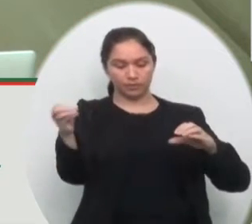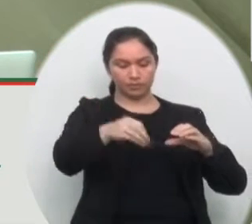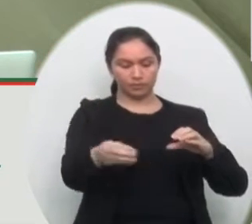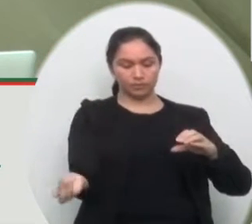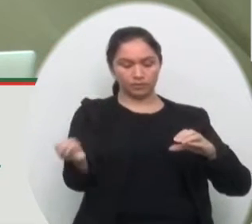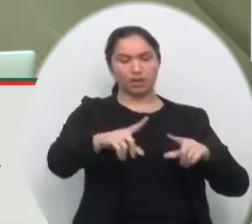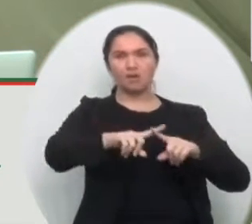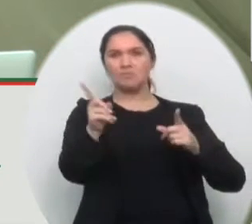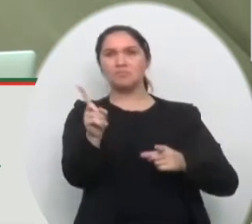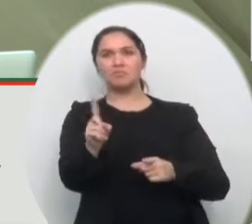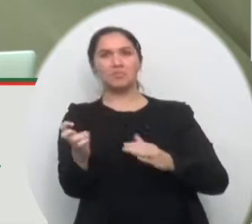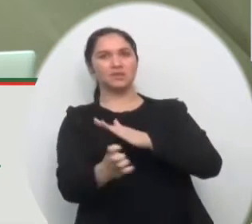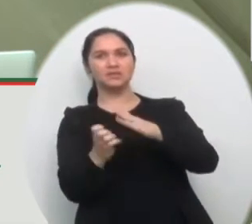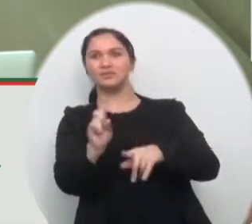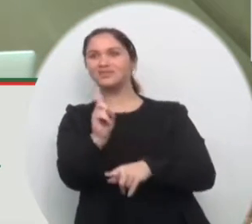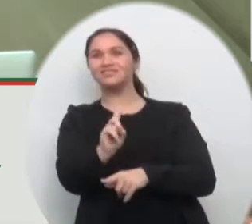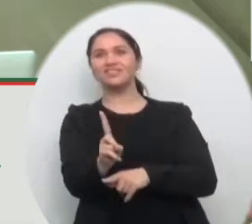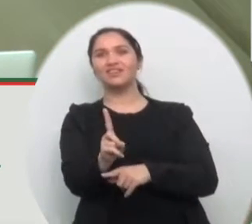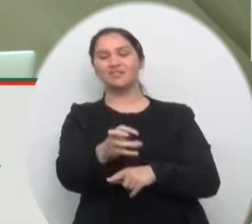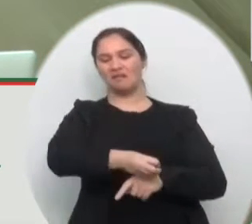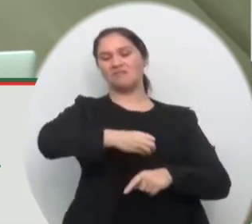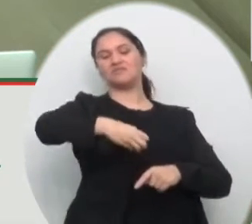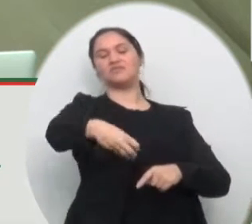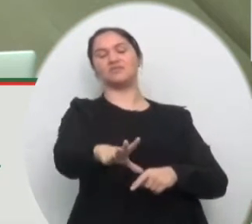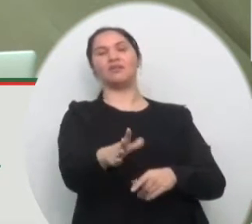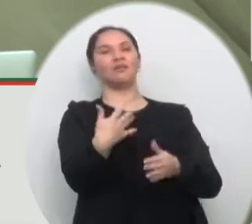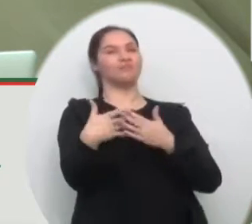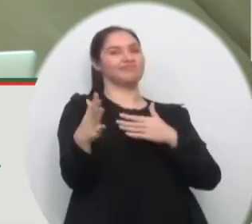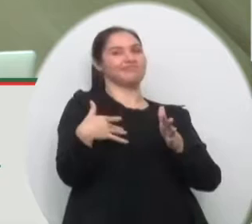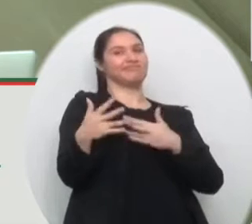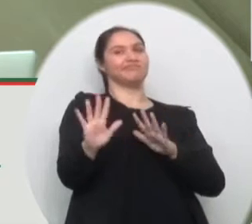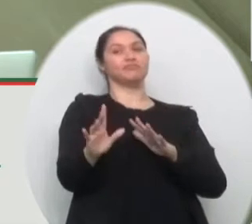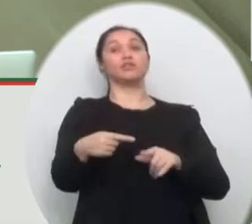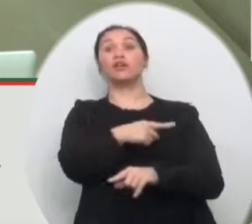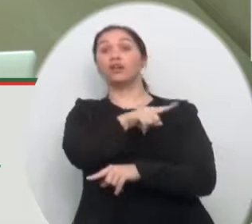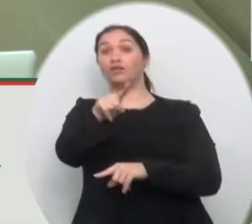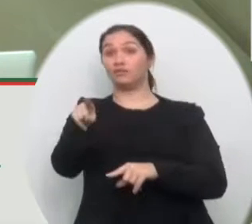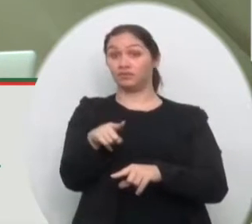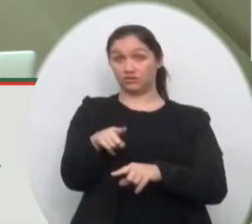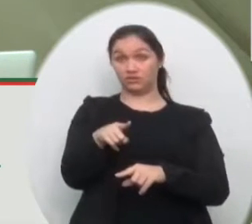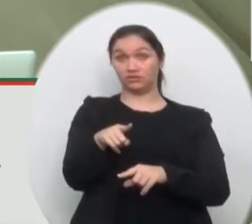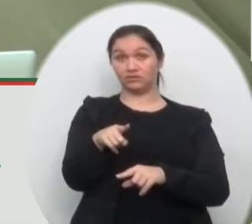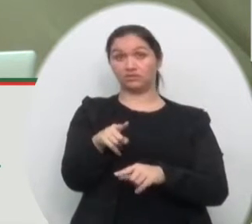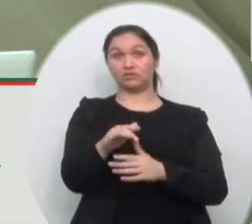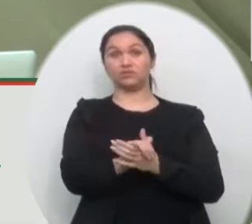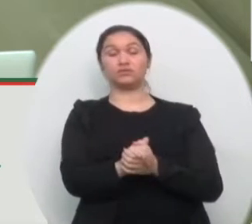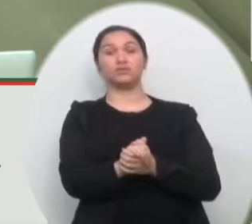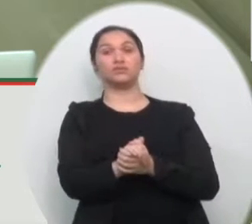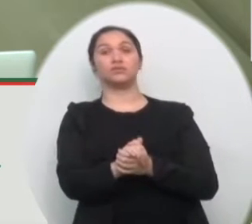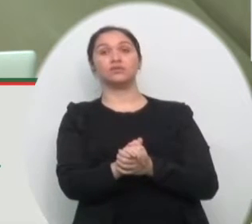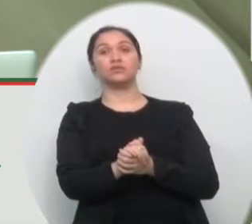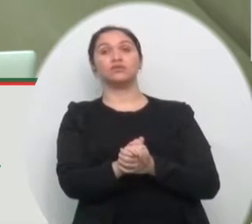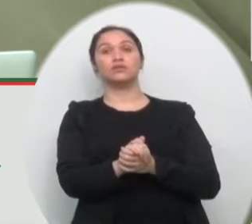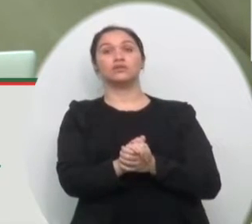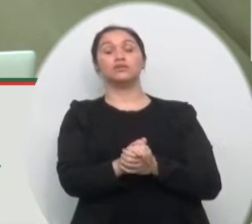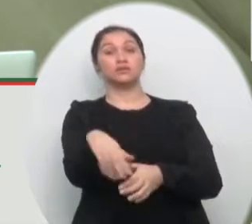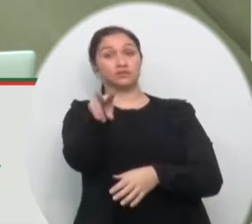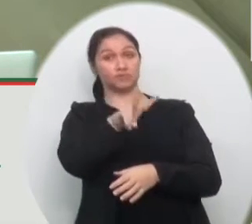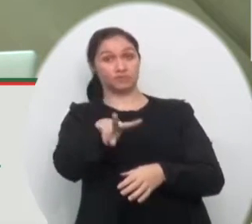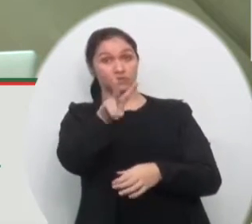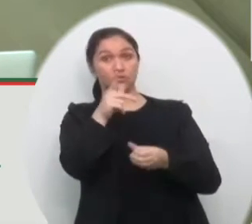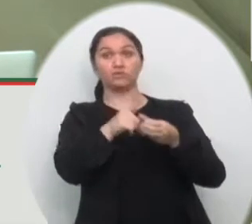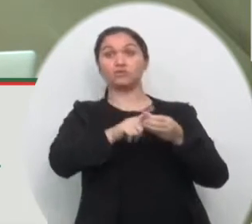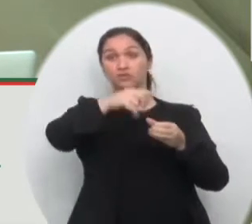querem? Então, assim, eu acho que vocês foram eleitos, conheço poucos, assim,